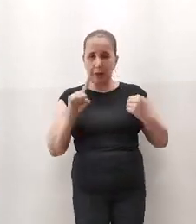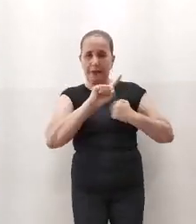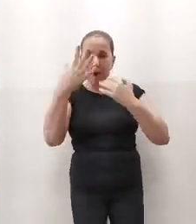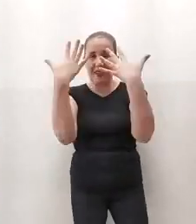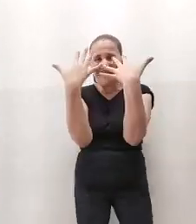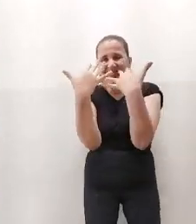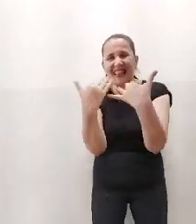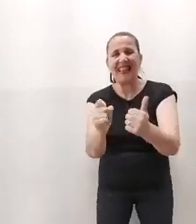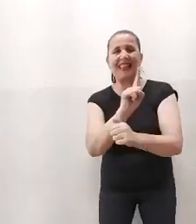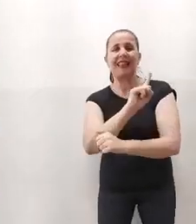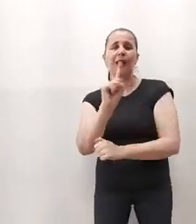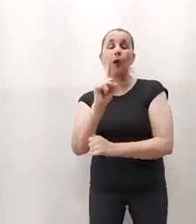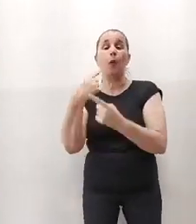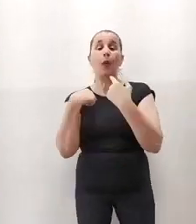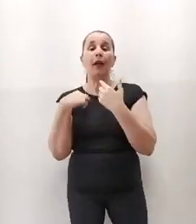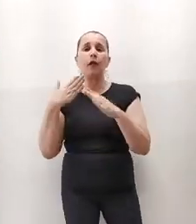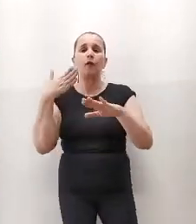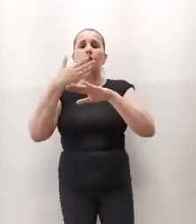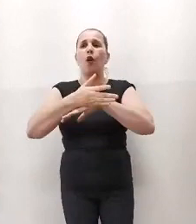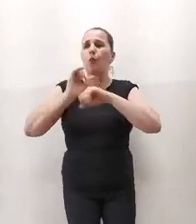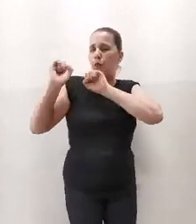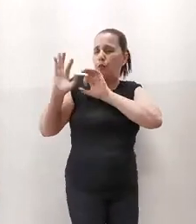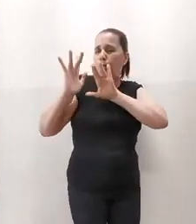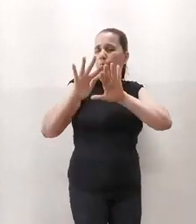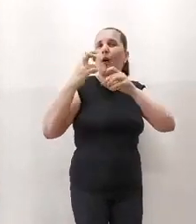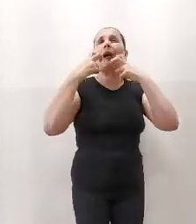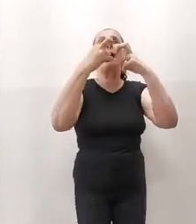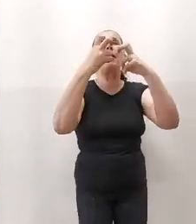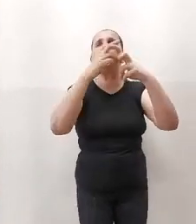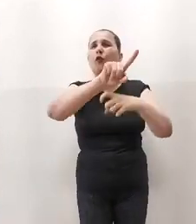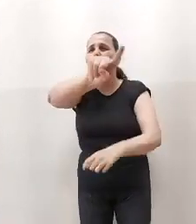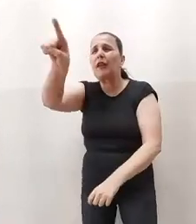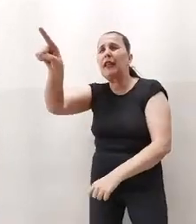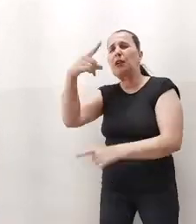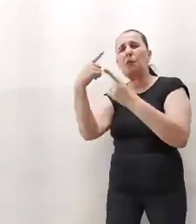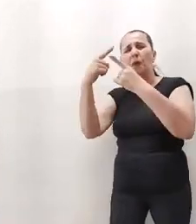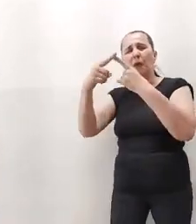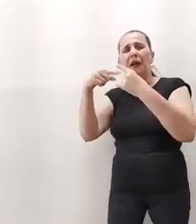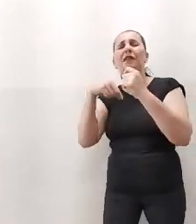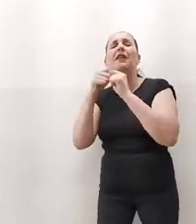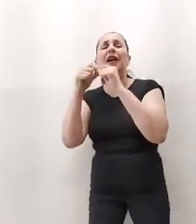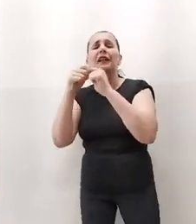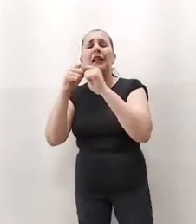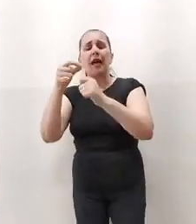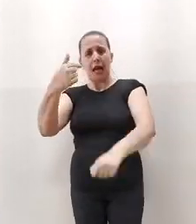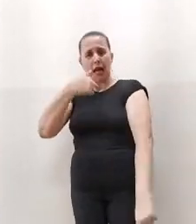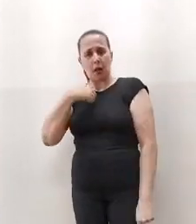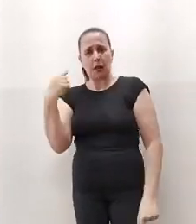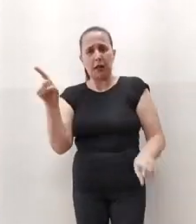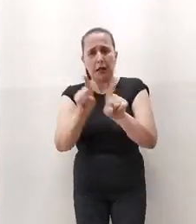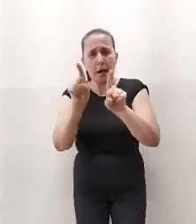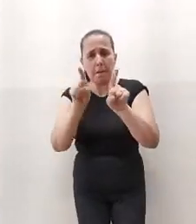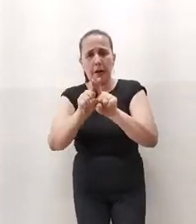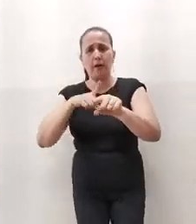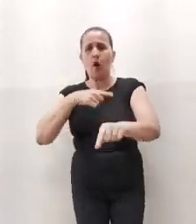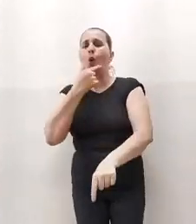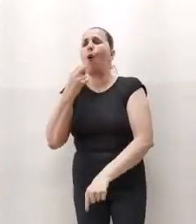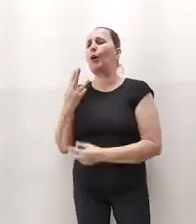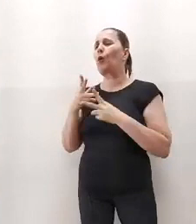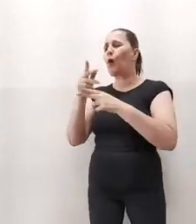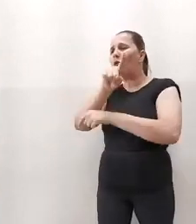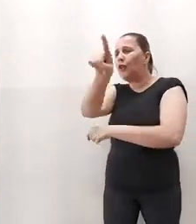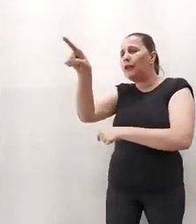aceitaram isso, saltaram para o meio da multidão, clamando: senhores, por que fazeis isso? Nós também somos homens como